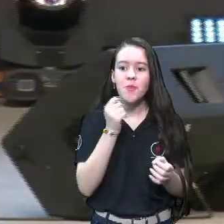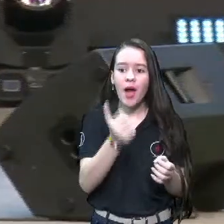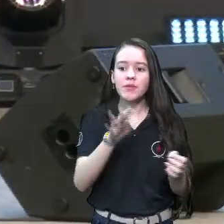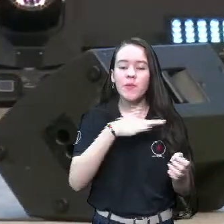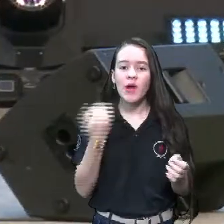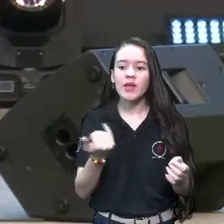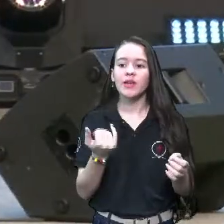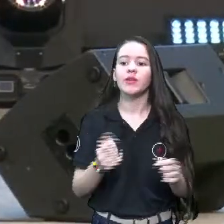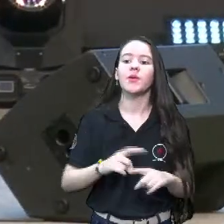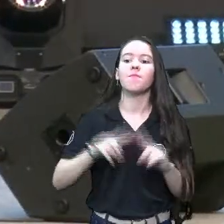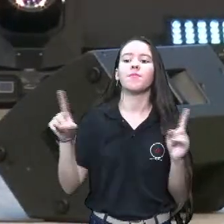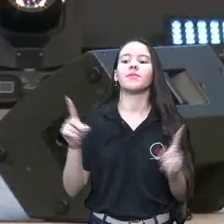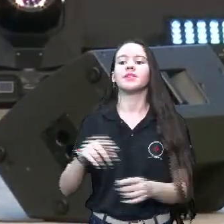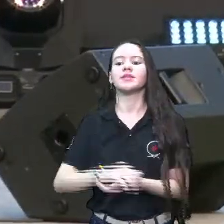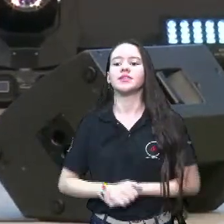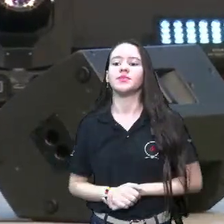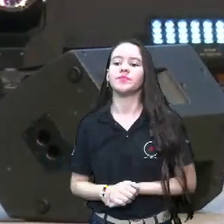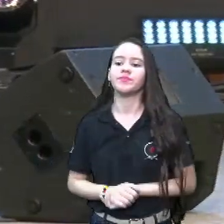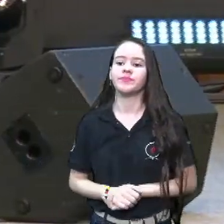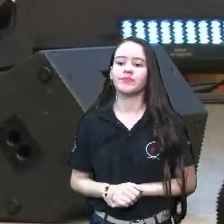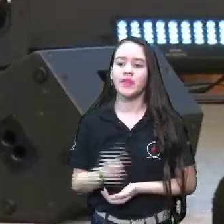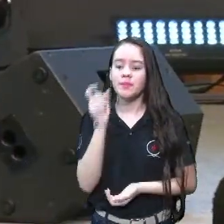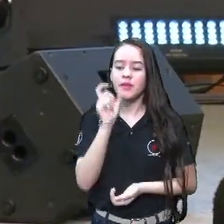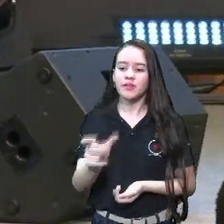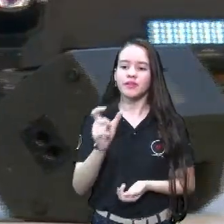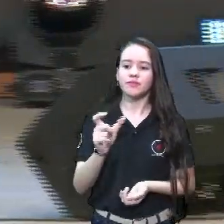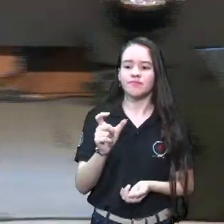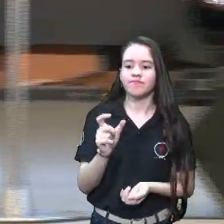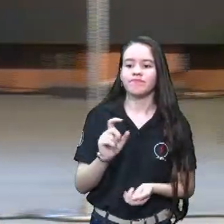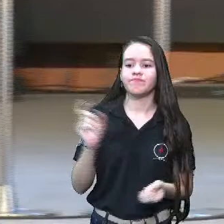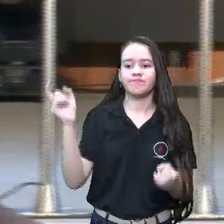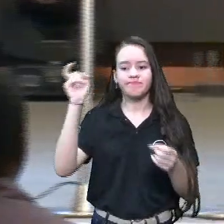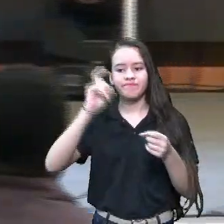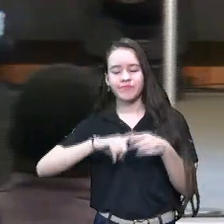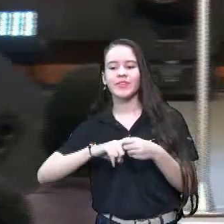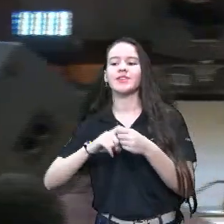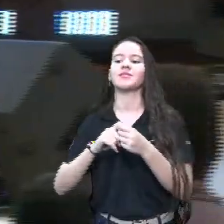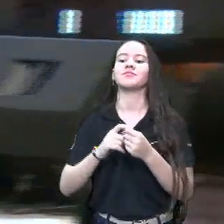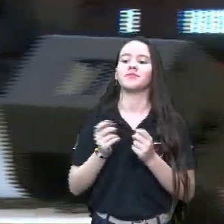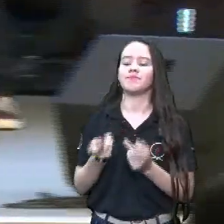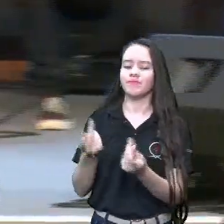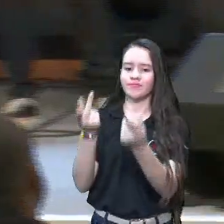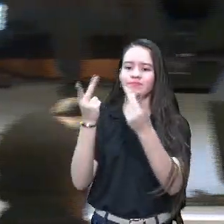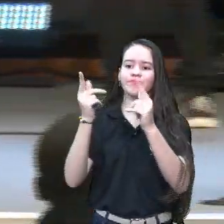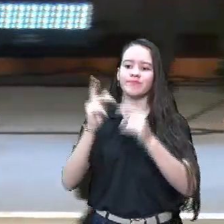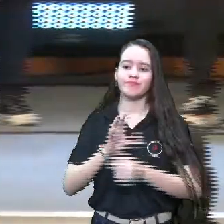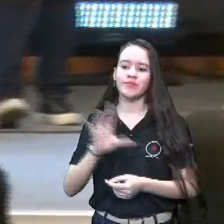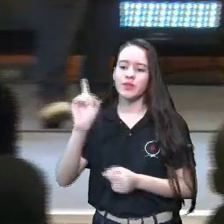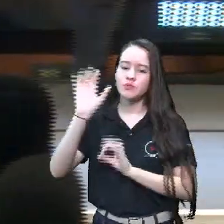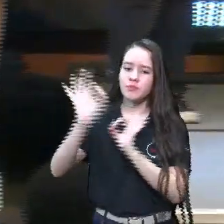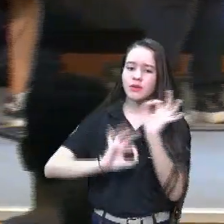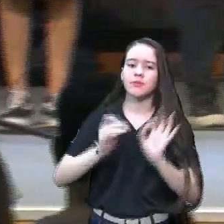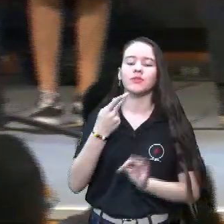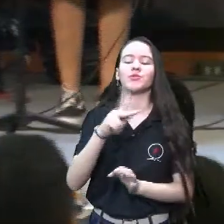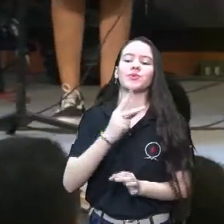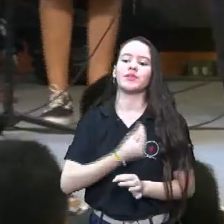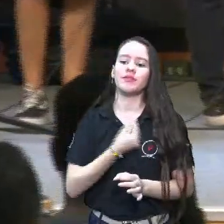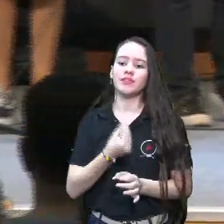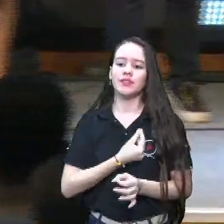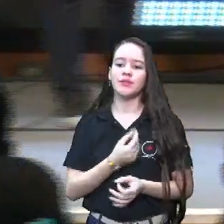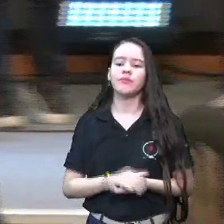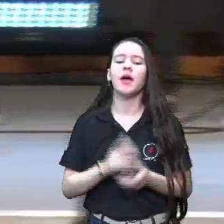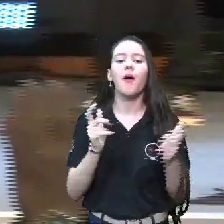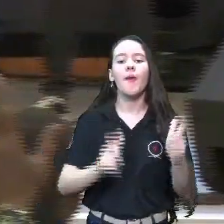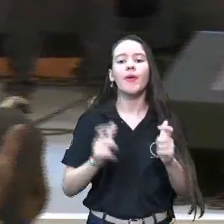perecer, mas essa palavra vai fazer você dar meia volta e voltar para a eternidade que Deus preparou para a tua vida. Onde estão aqueles